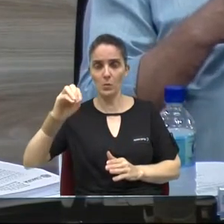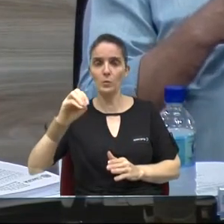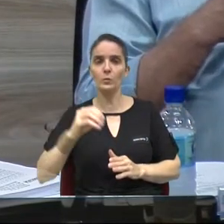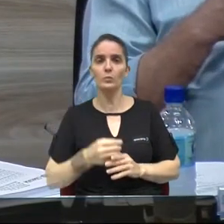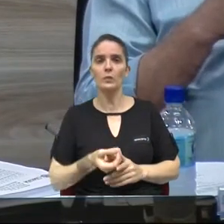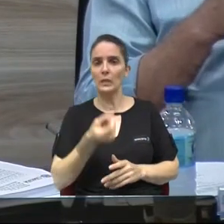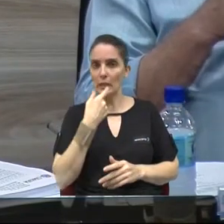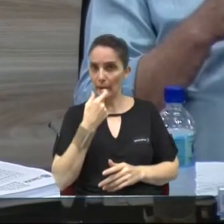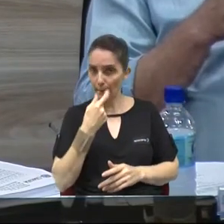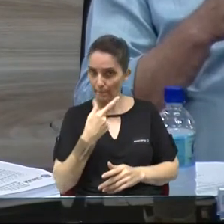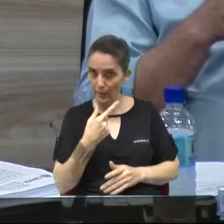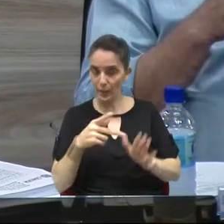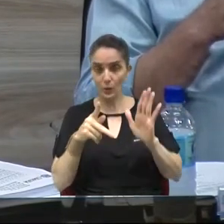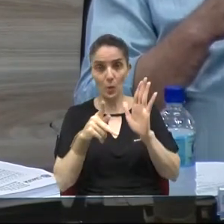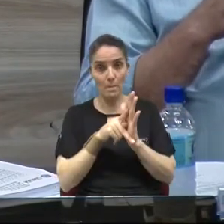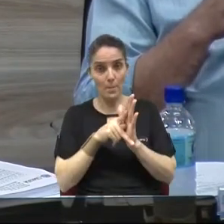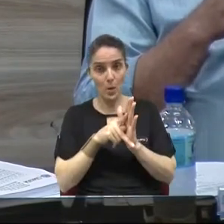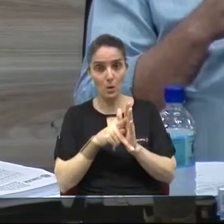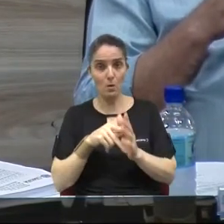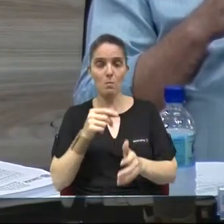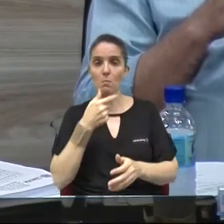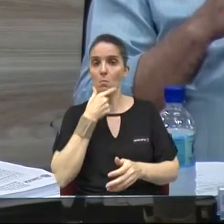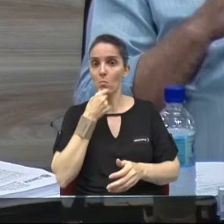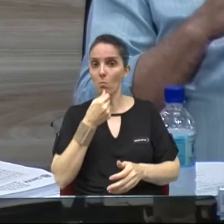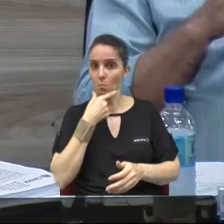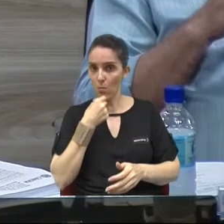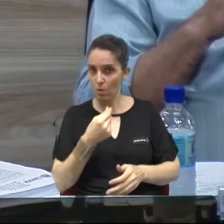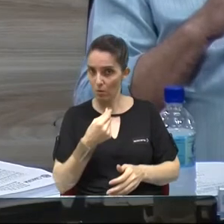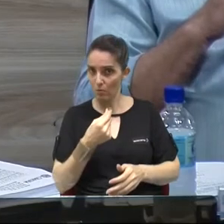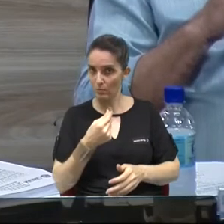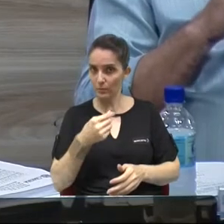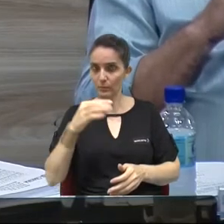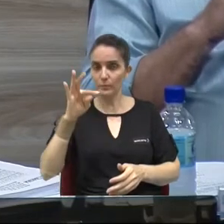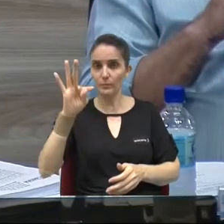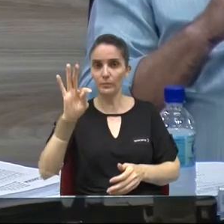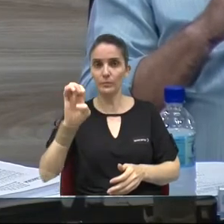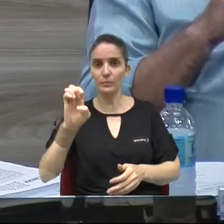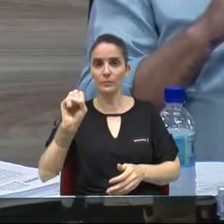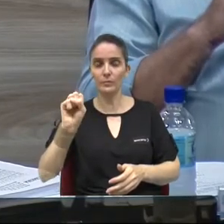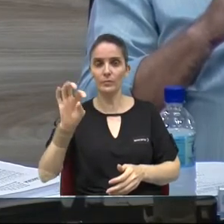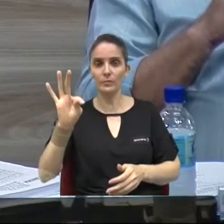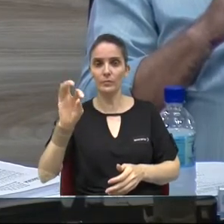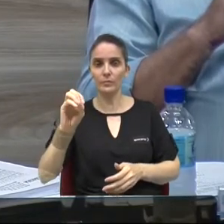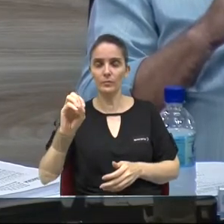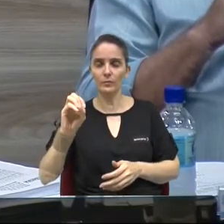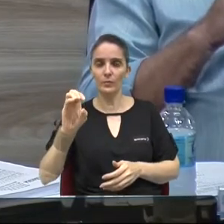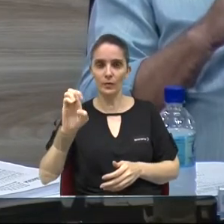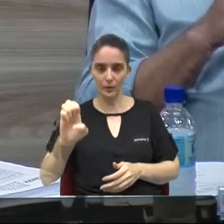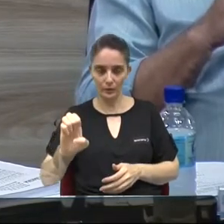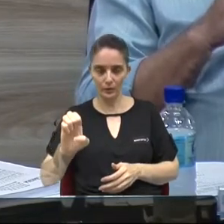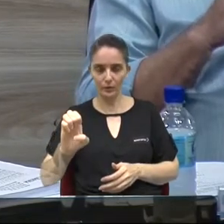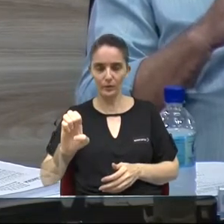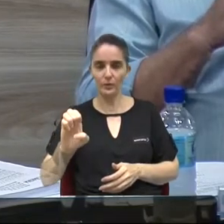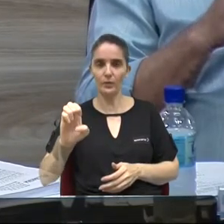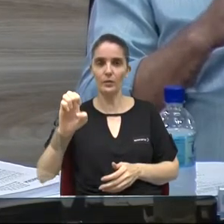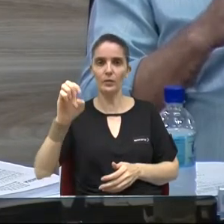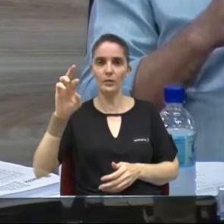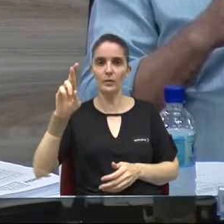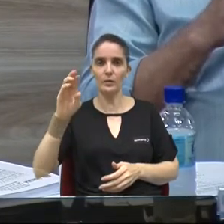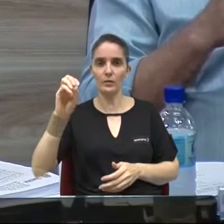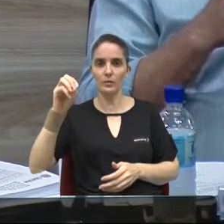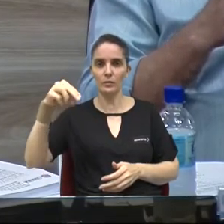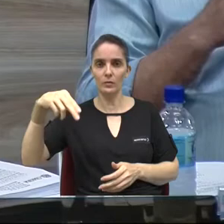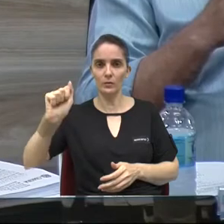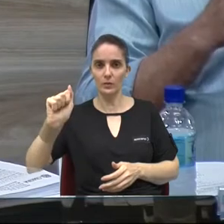hormônio masculino, que, em especial a testosterona, que é o hormônio predominantemente masculino,